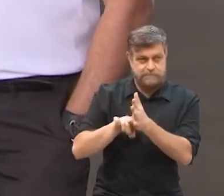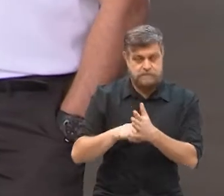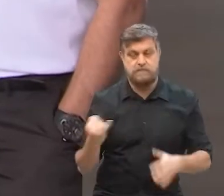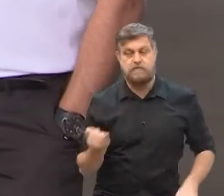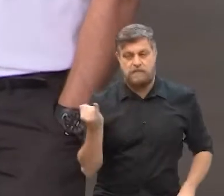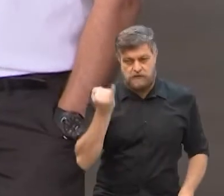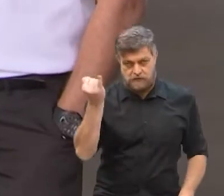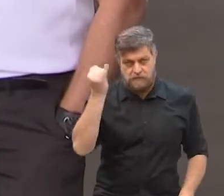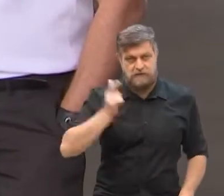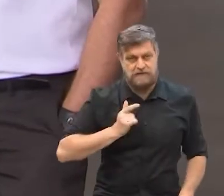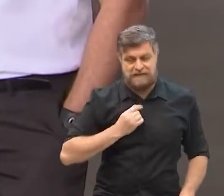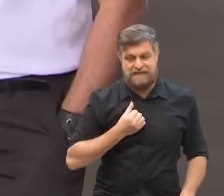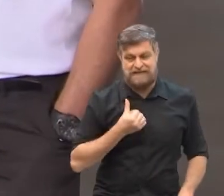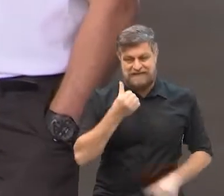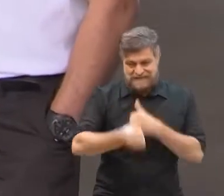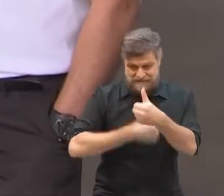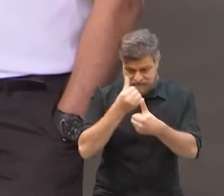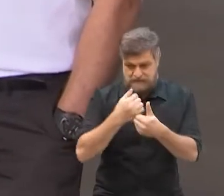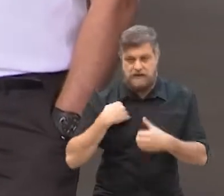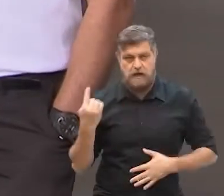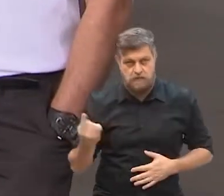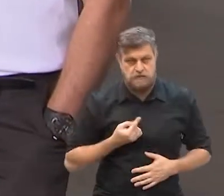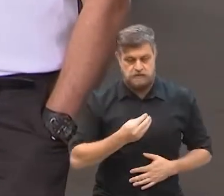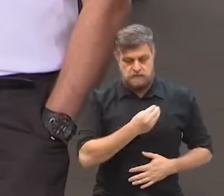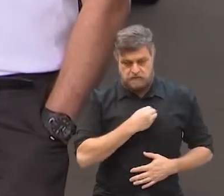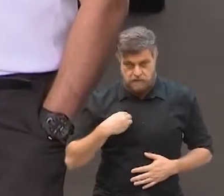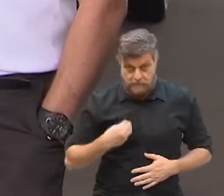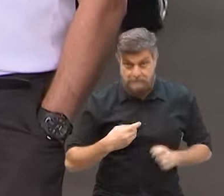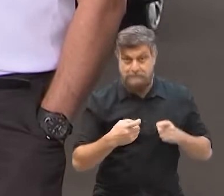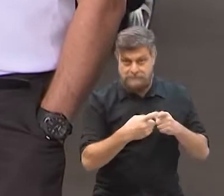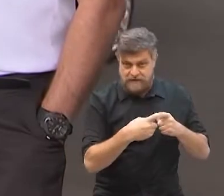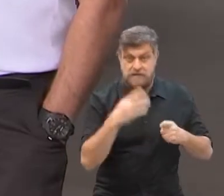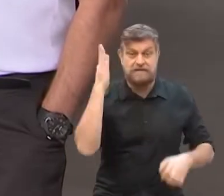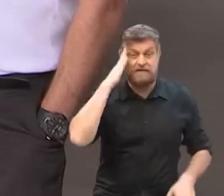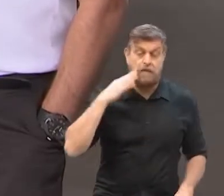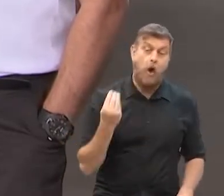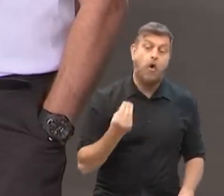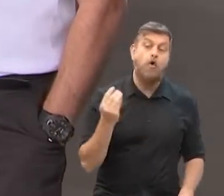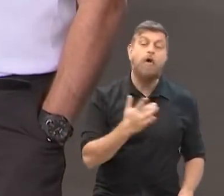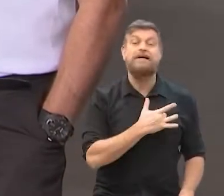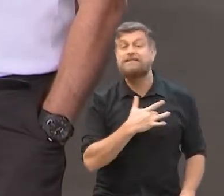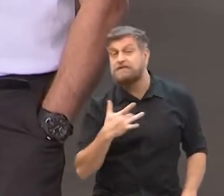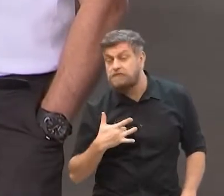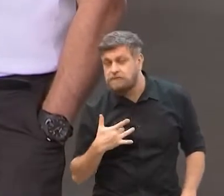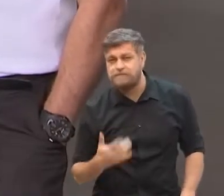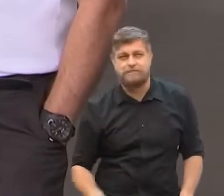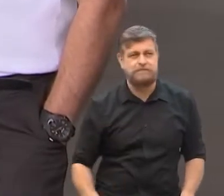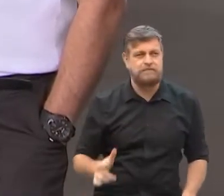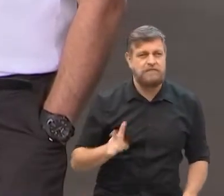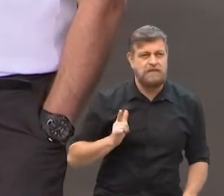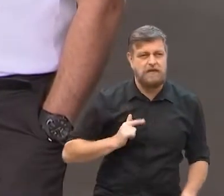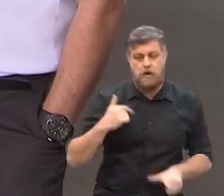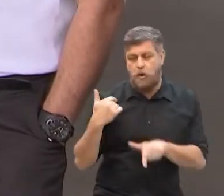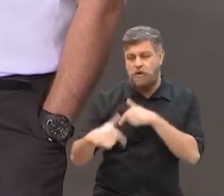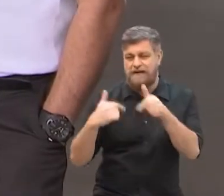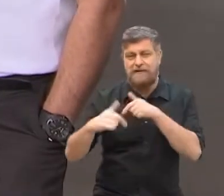gente tem que fazer o exame semestral, anual, entende? Pra poder saber como que eles estão. Agora, cara, a rotina do